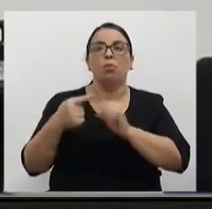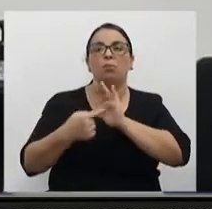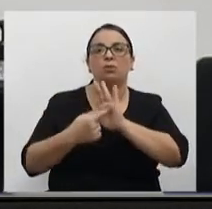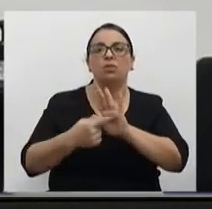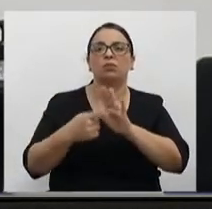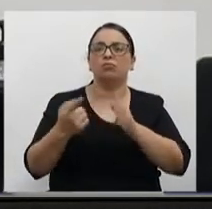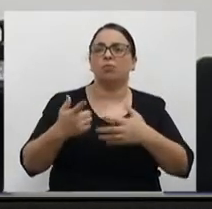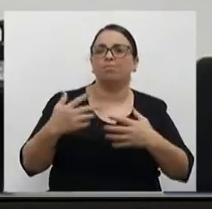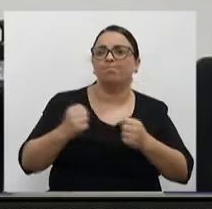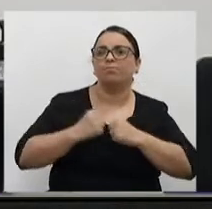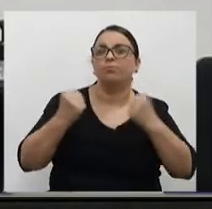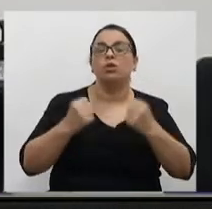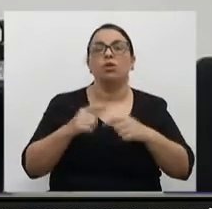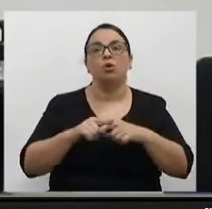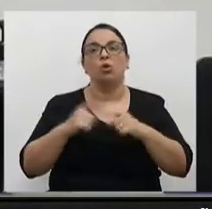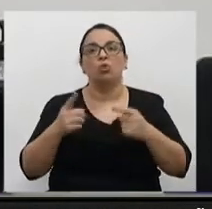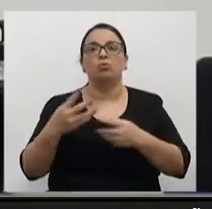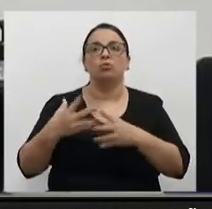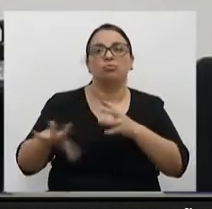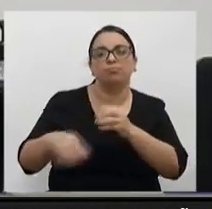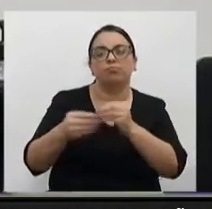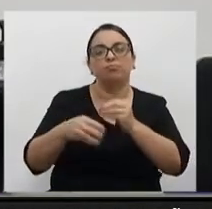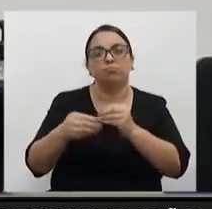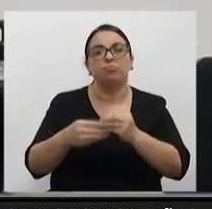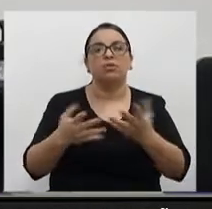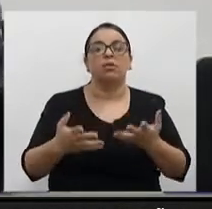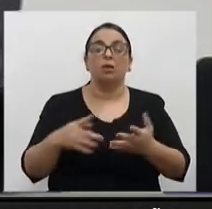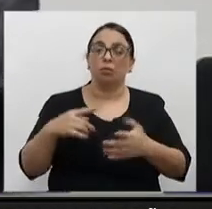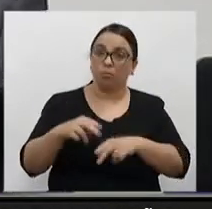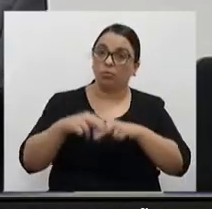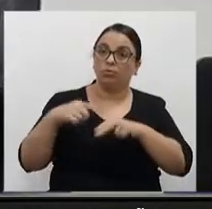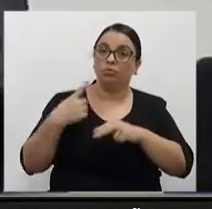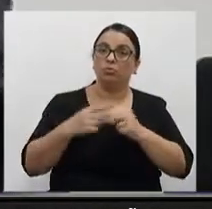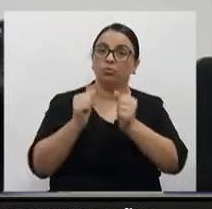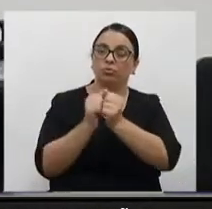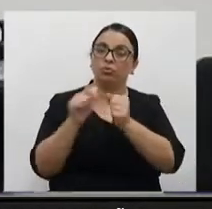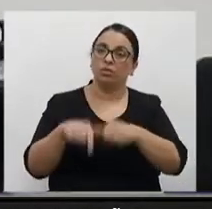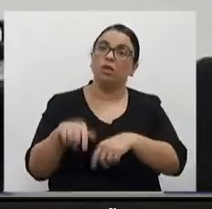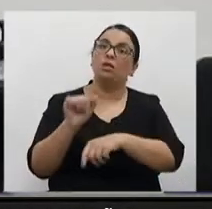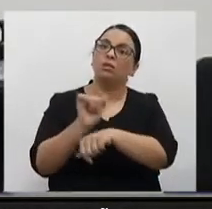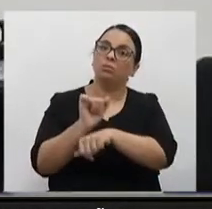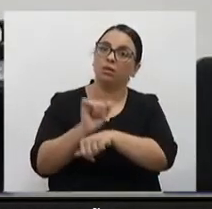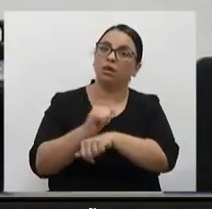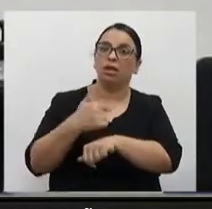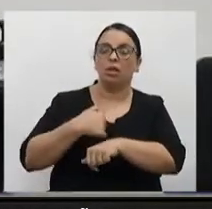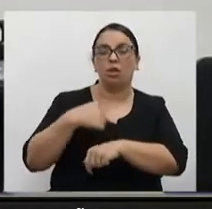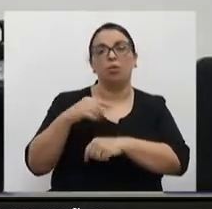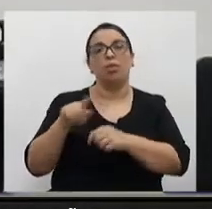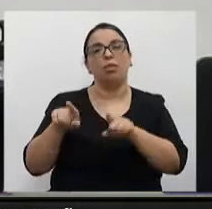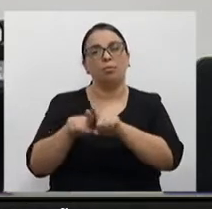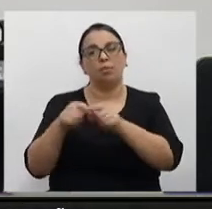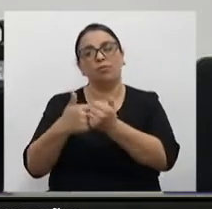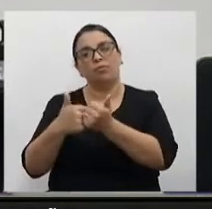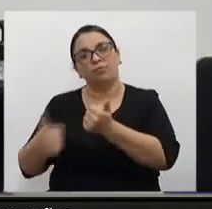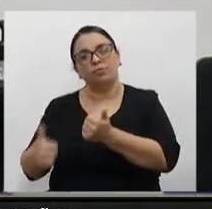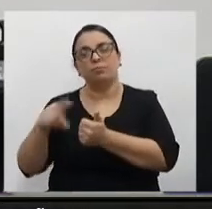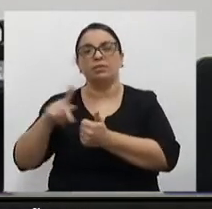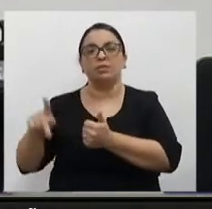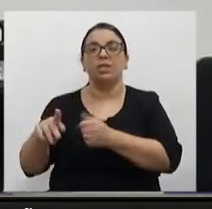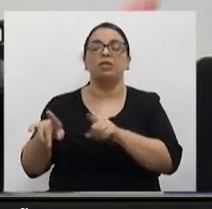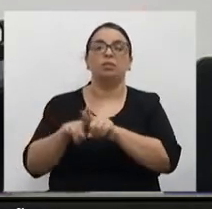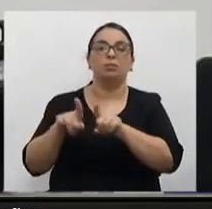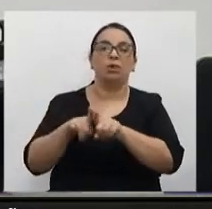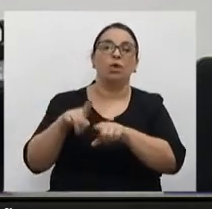sua contribuição. Então, por isso que a gente está aqui, né, tanto eu quanto o nosso vice-presidente, também o deputado Dr. Paulo,